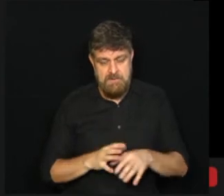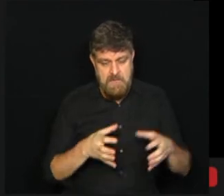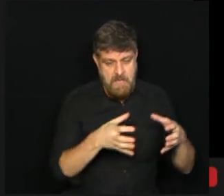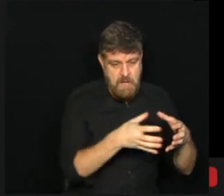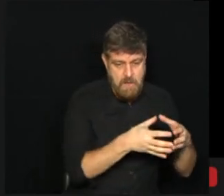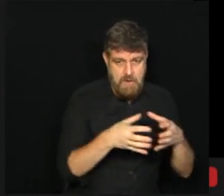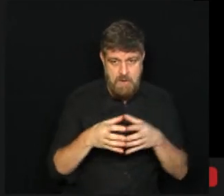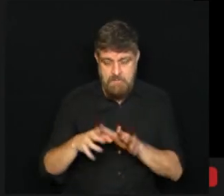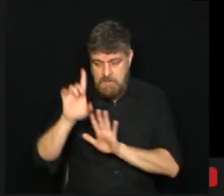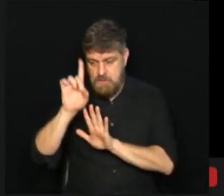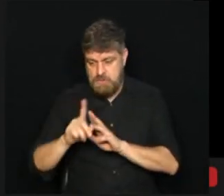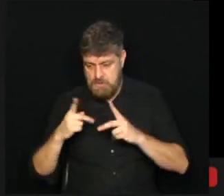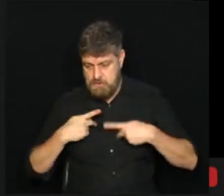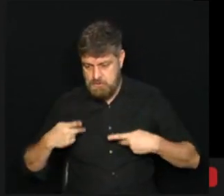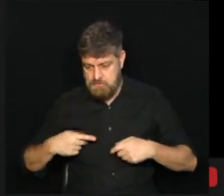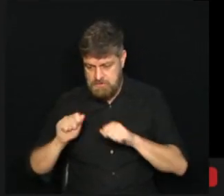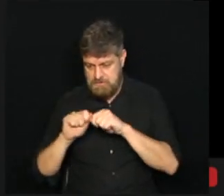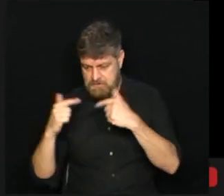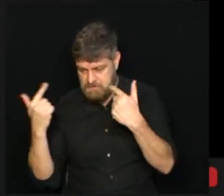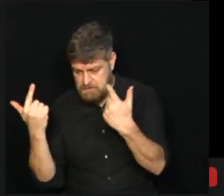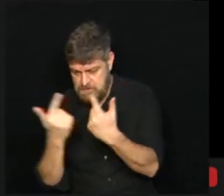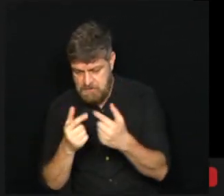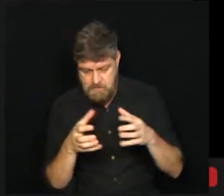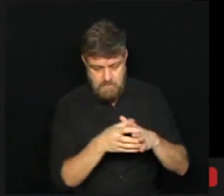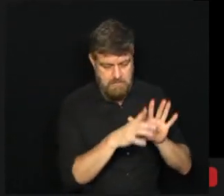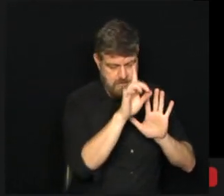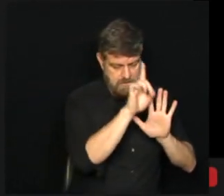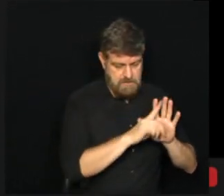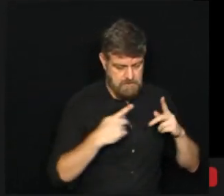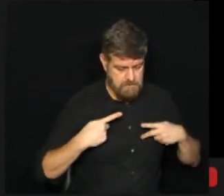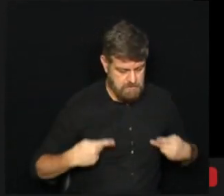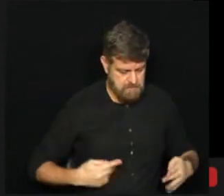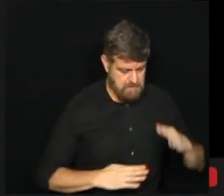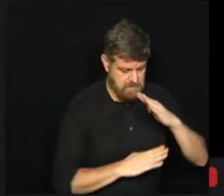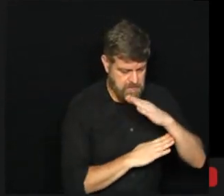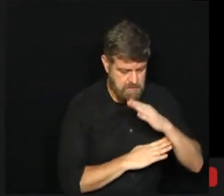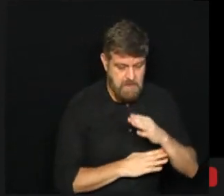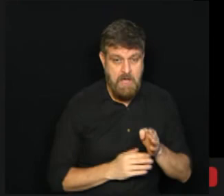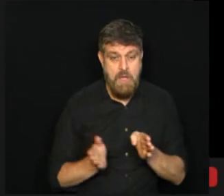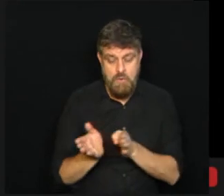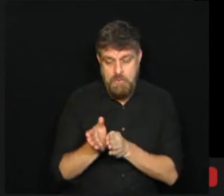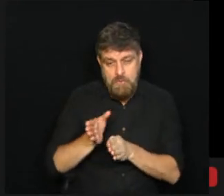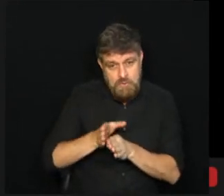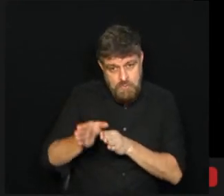direitos humanos e, se o Dimitri concordar, também do CONDEP.